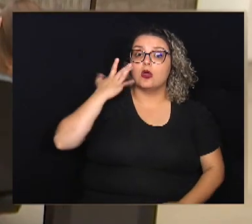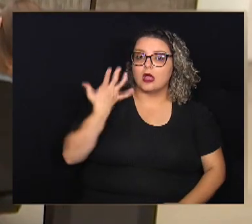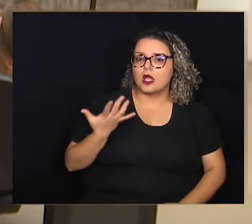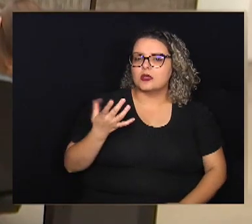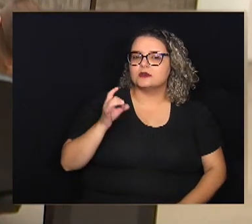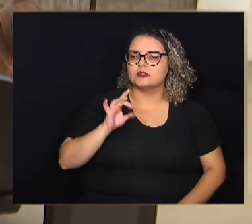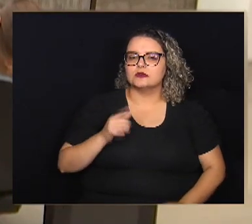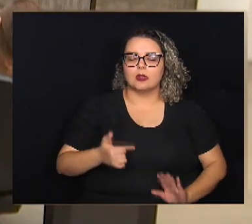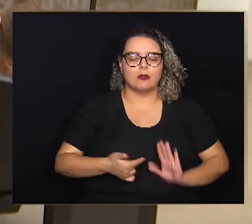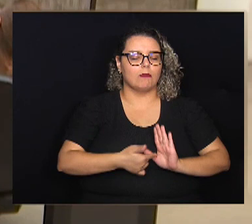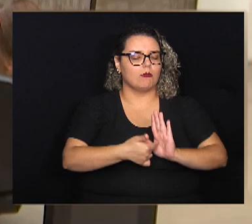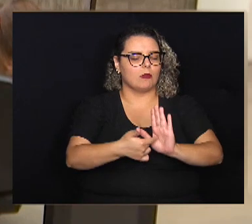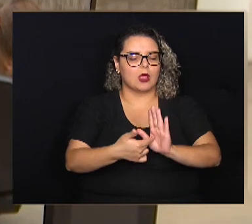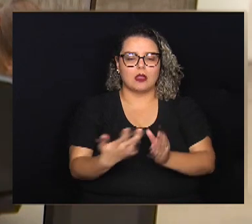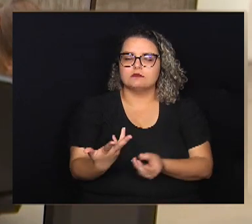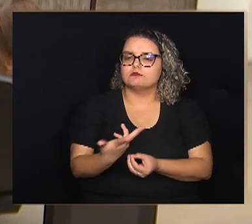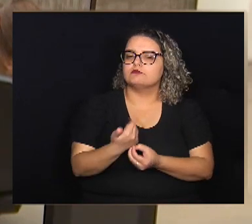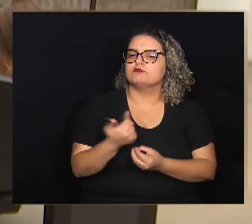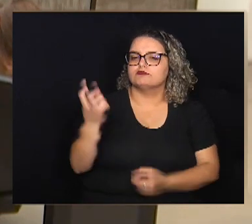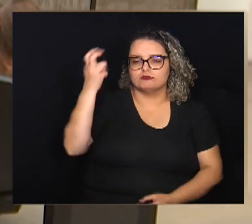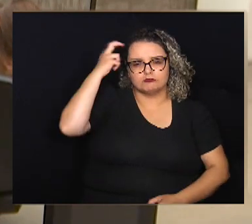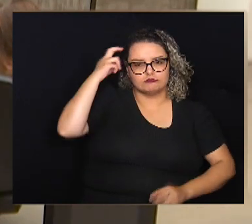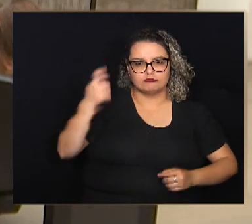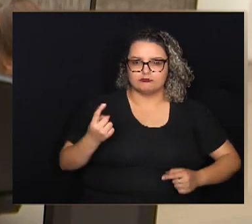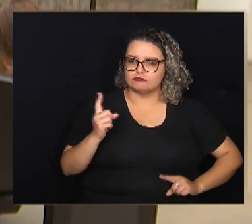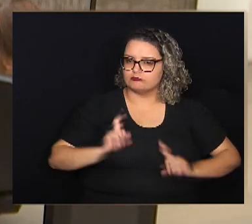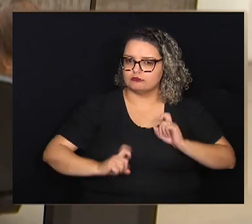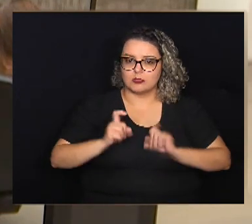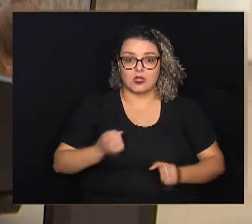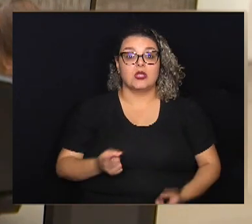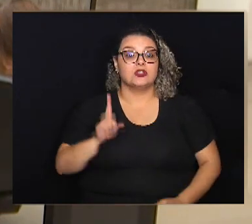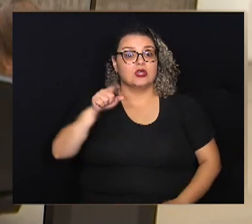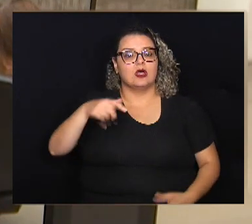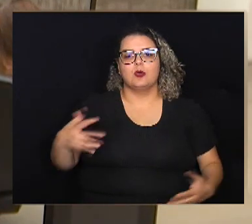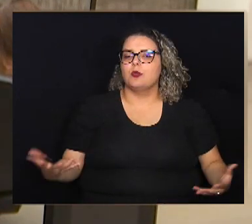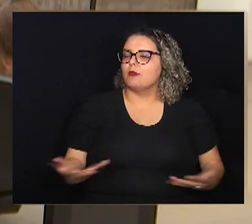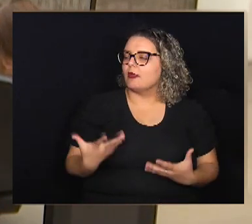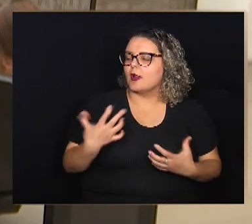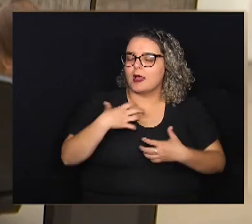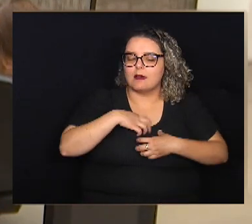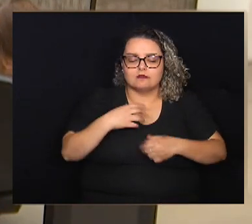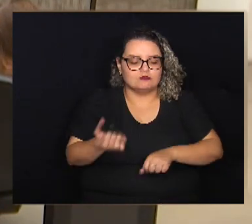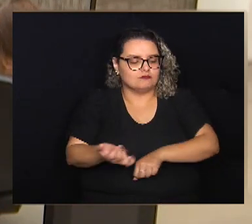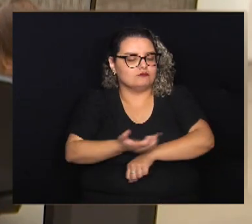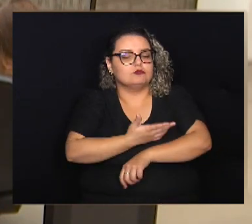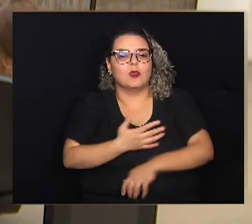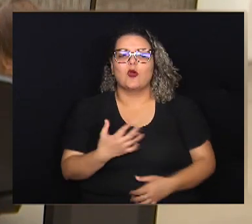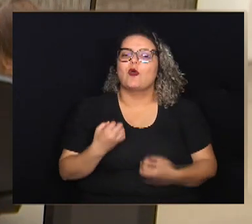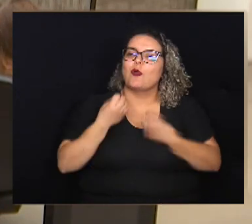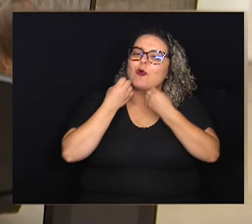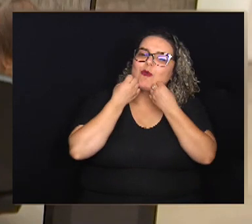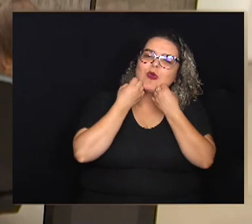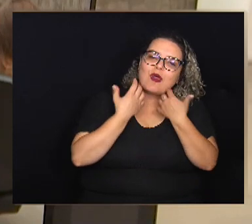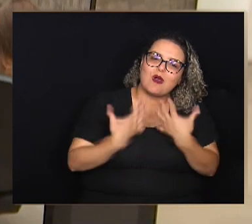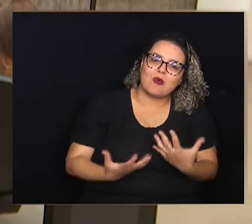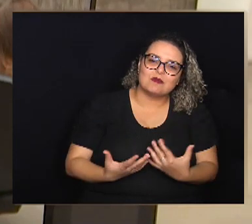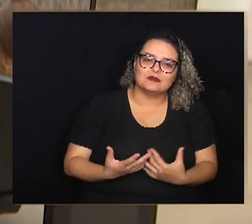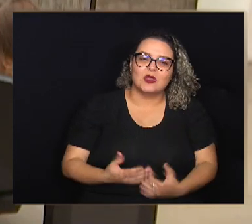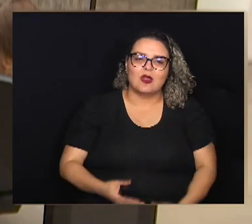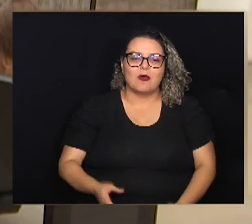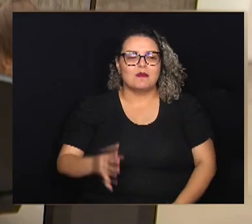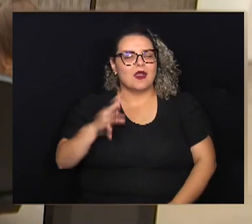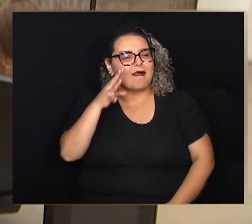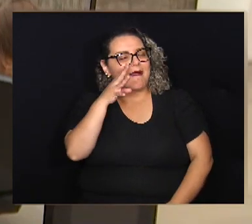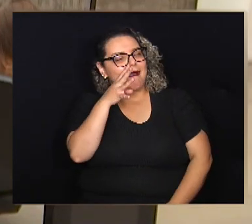artística cultural ela já é uma coisa que provoca sentimentos emoções como é gostoso parar e ficar